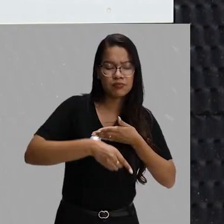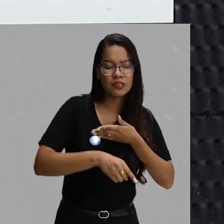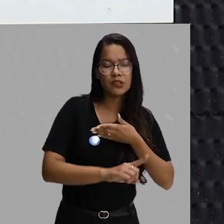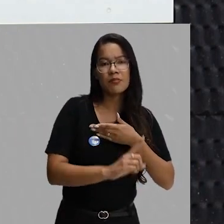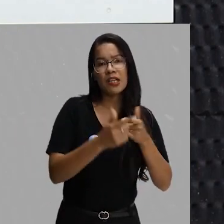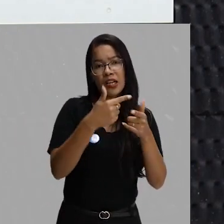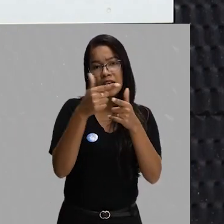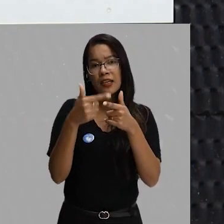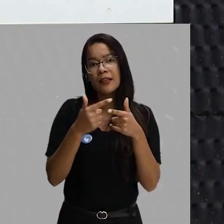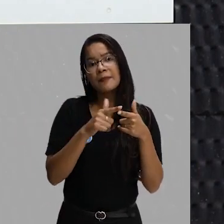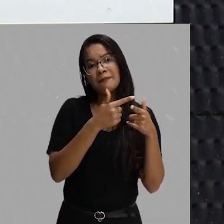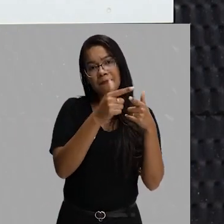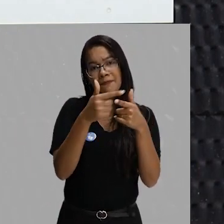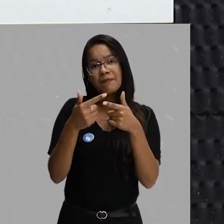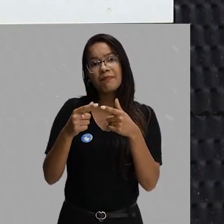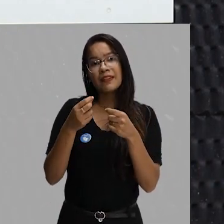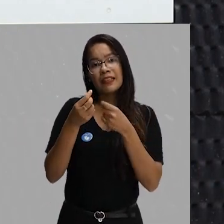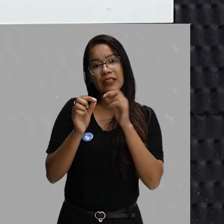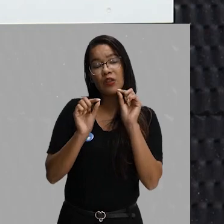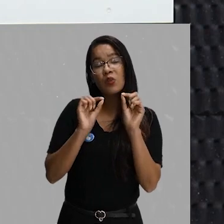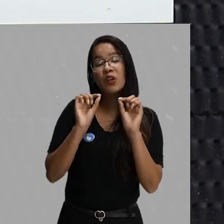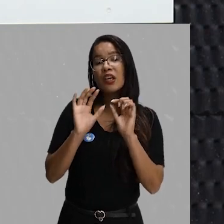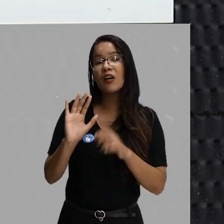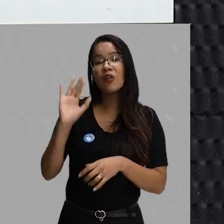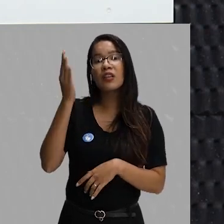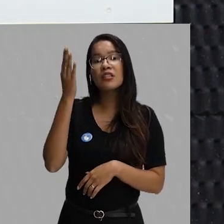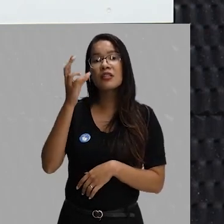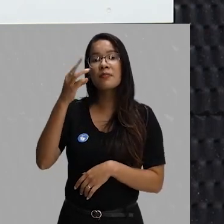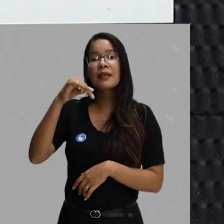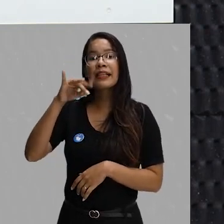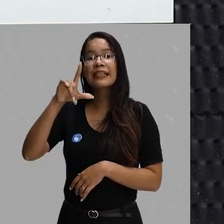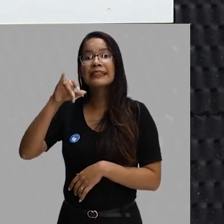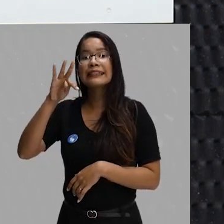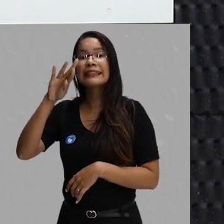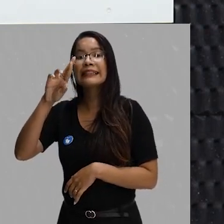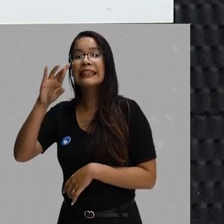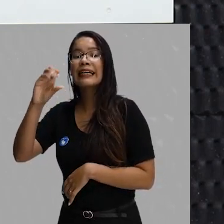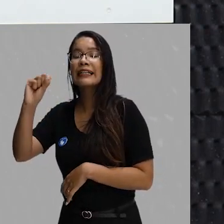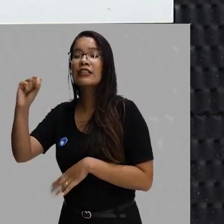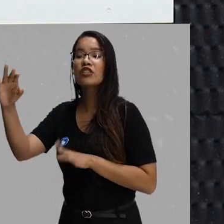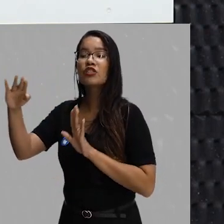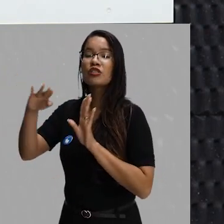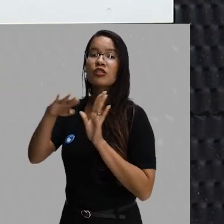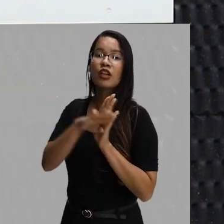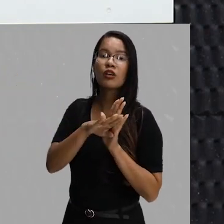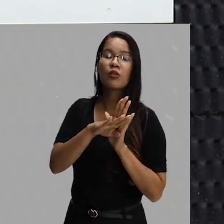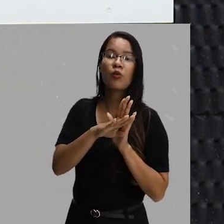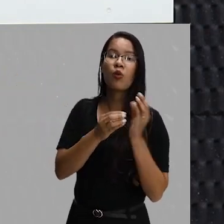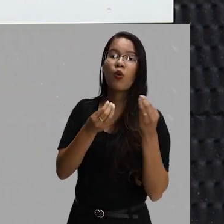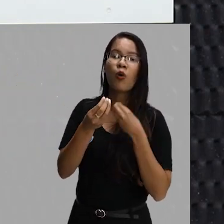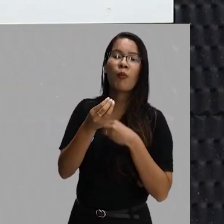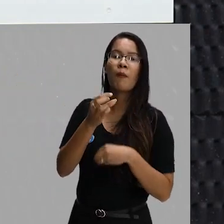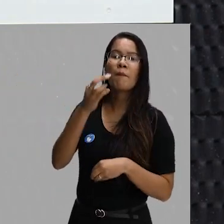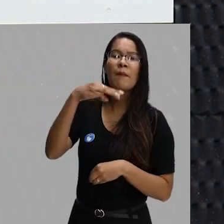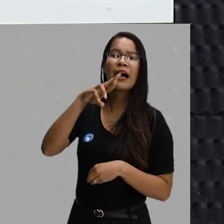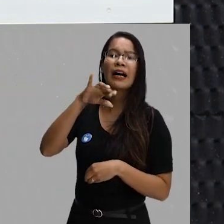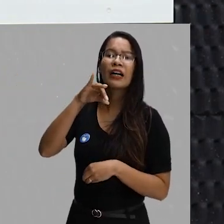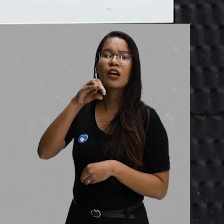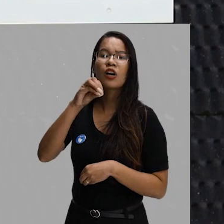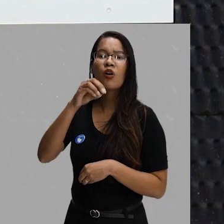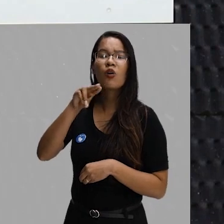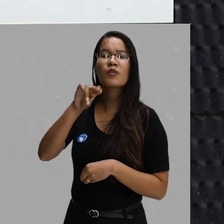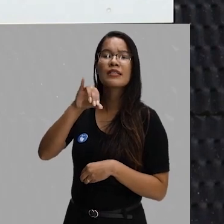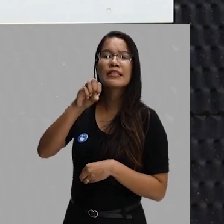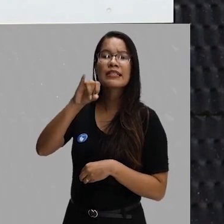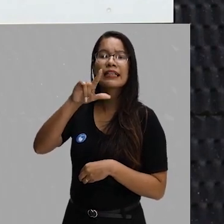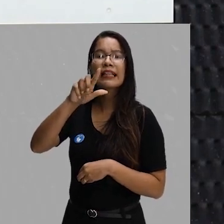crise favorece a chegada de militares, de ditadores militares como Mário, como Silas, ou até mesmo a